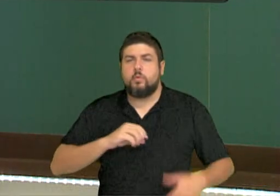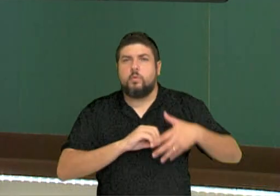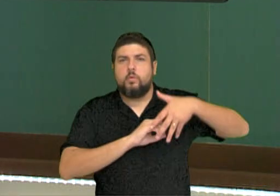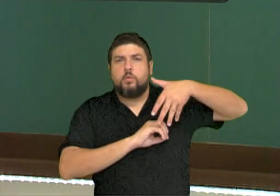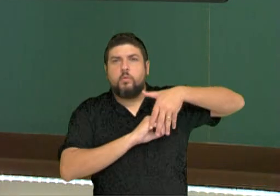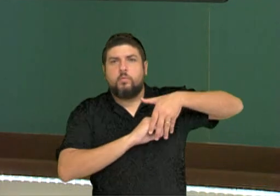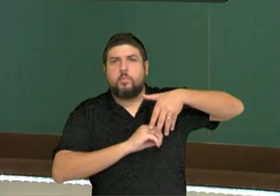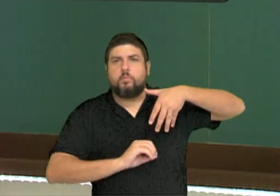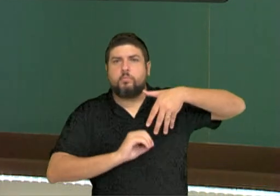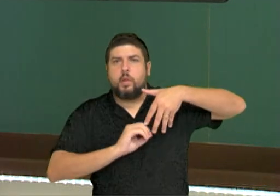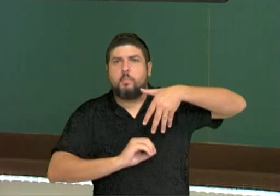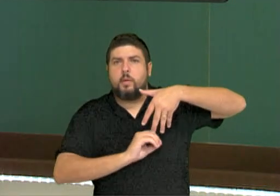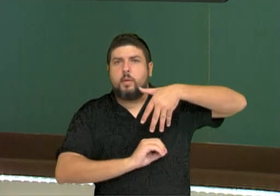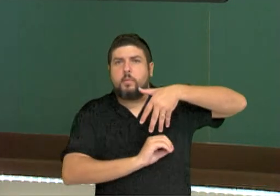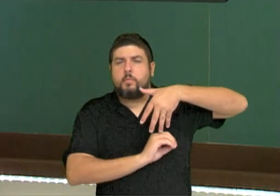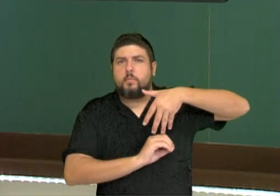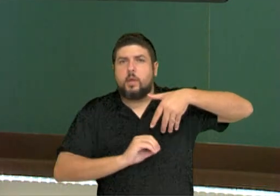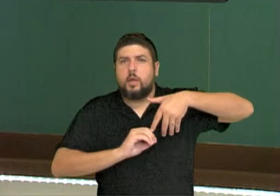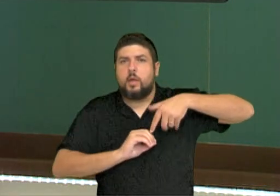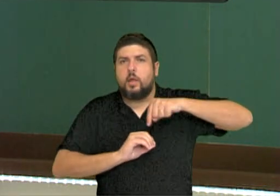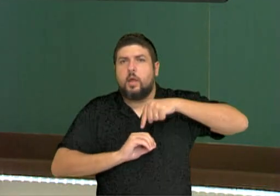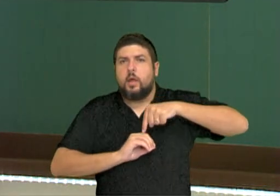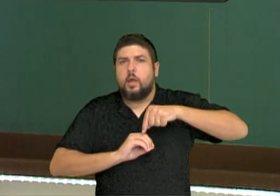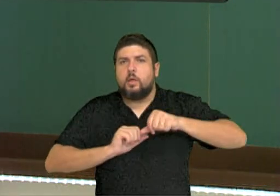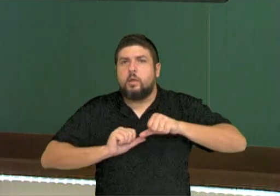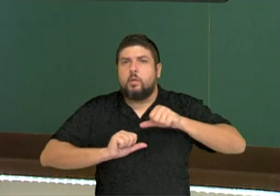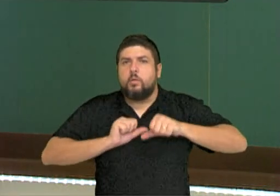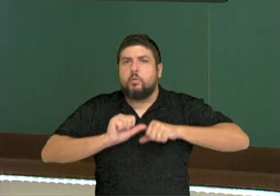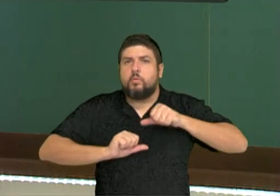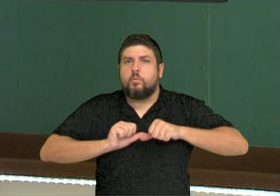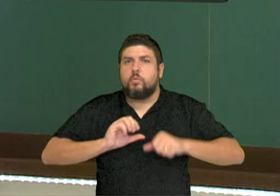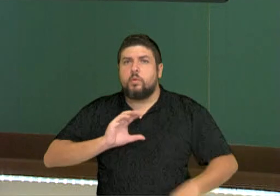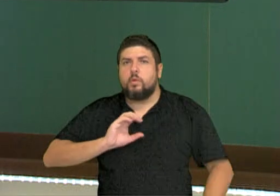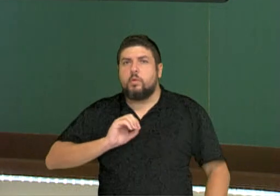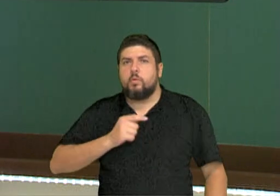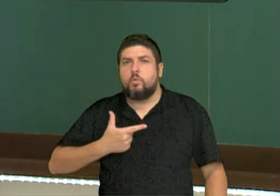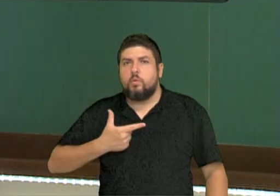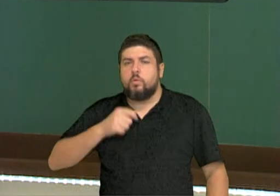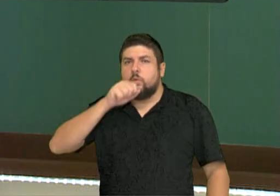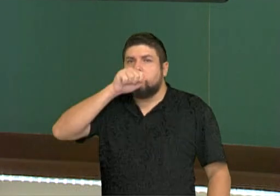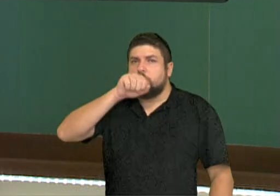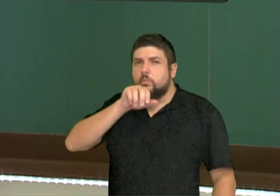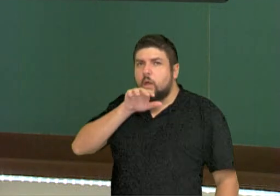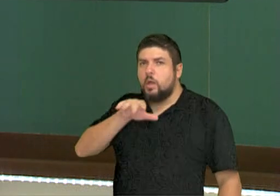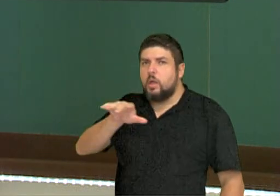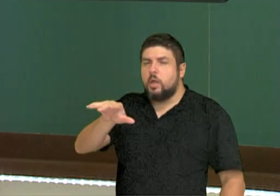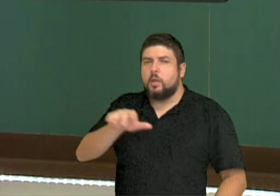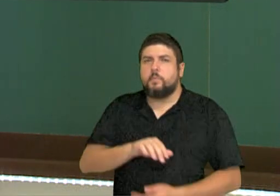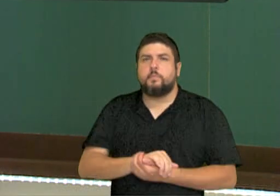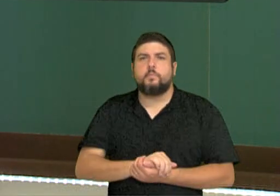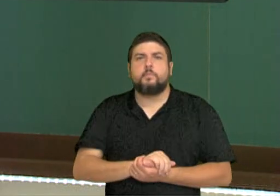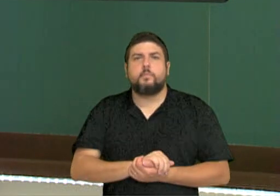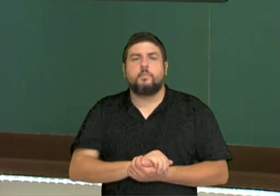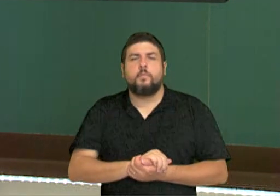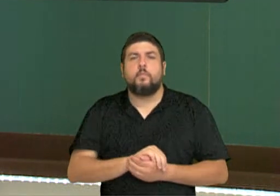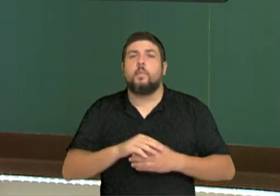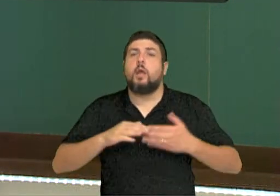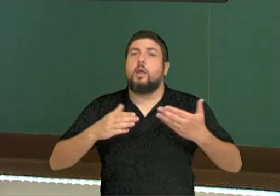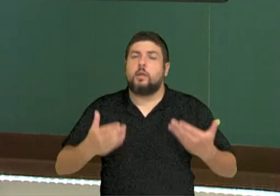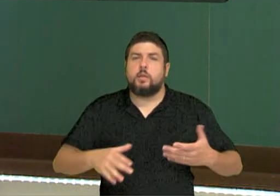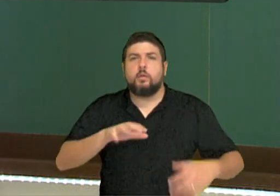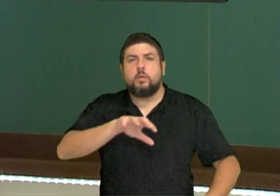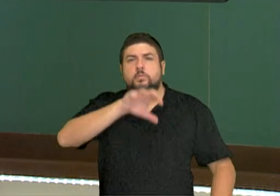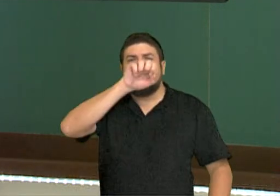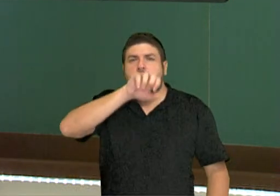essa troca acontece. Por isso que, para ter uma respiração, né, normal, um bom funcionamento desse